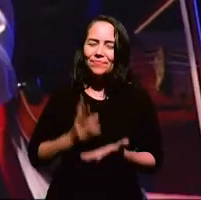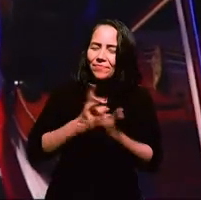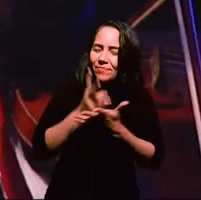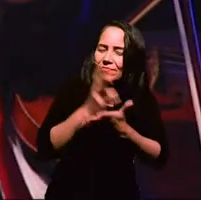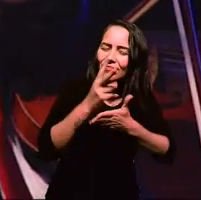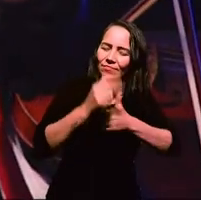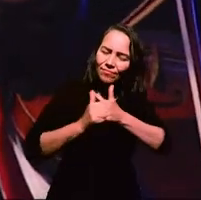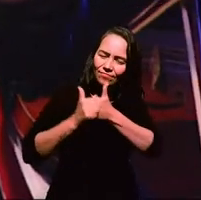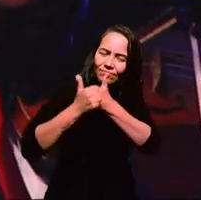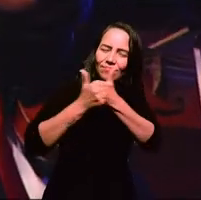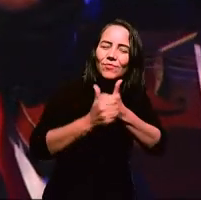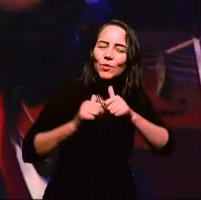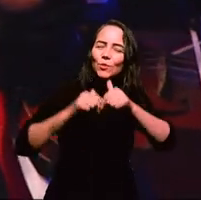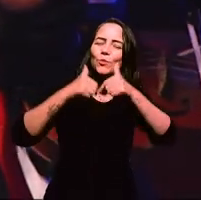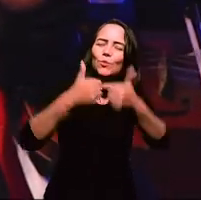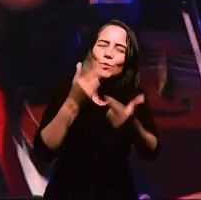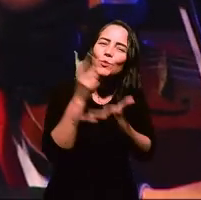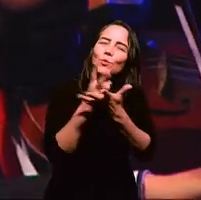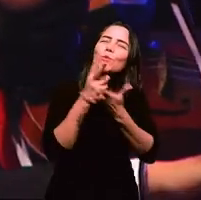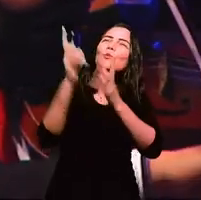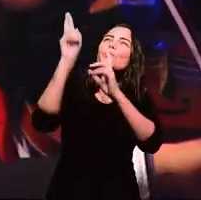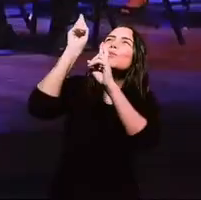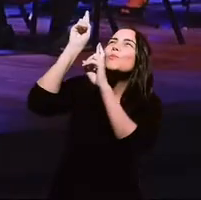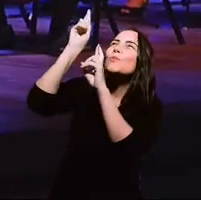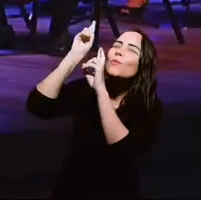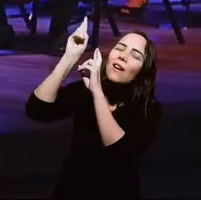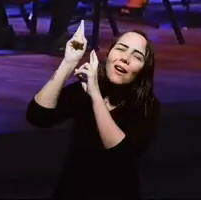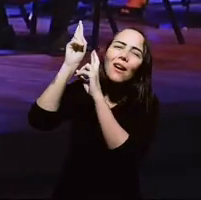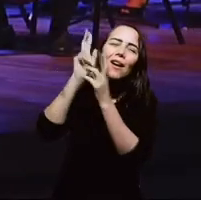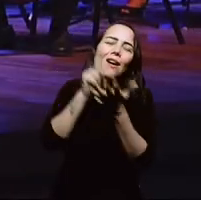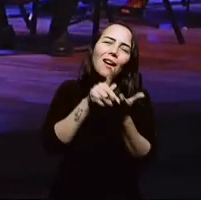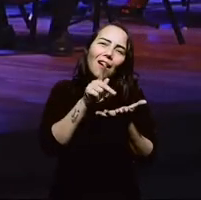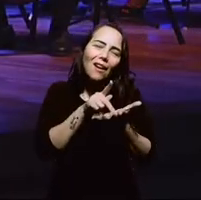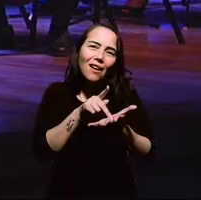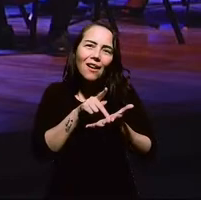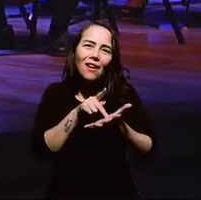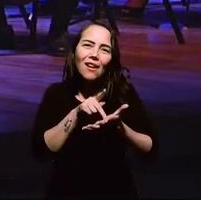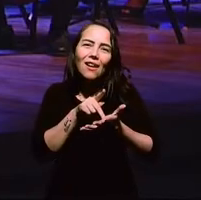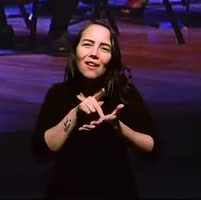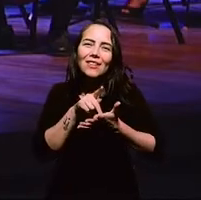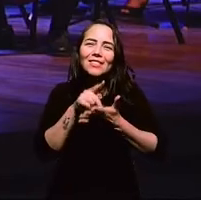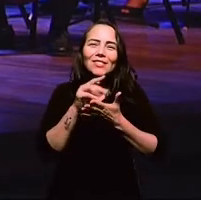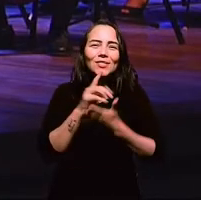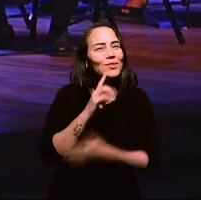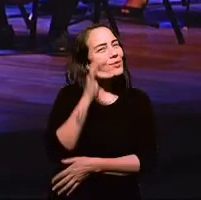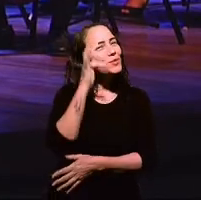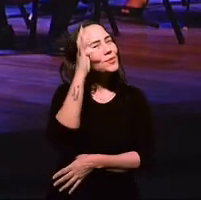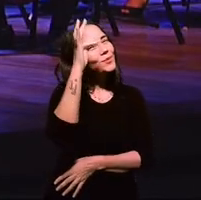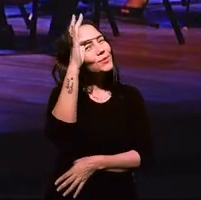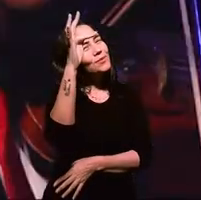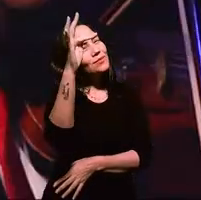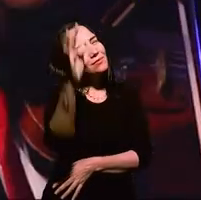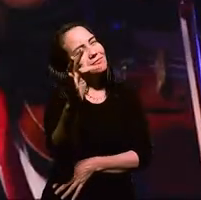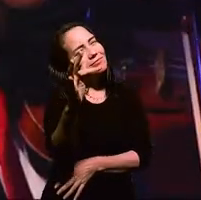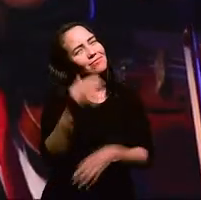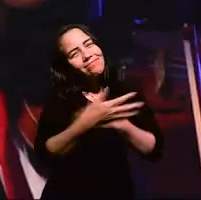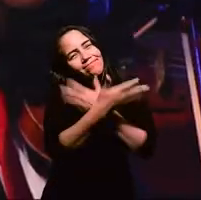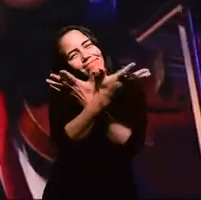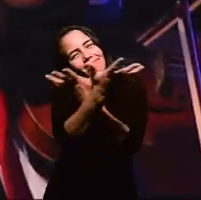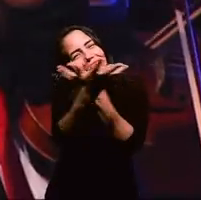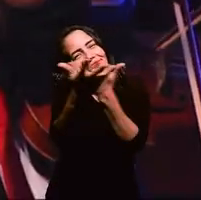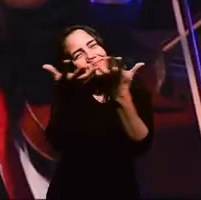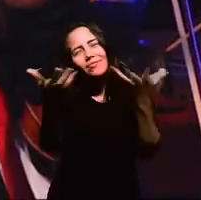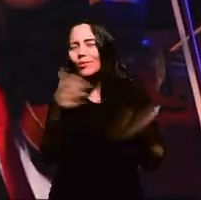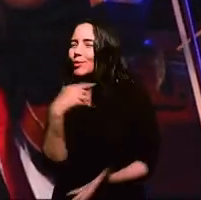Seguimos em frente, sempre com a esperança e a certeza de dias melhores para todos